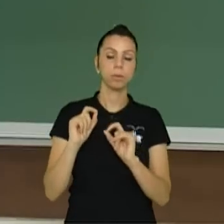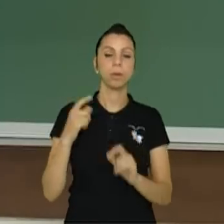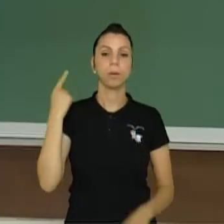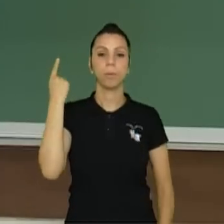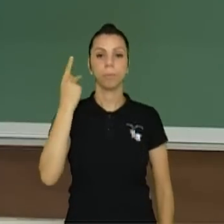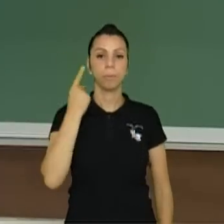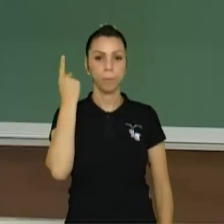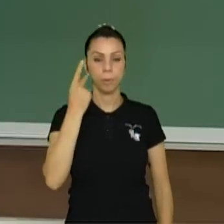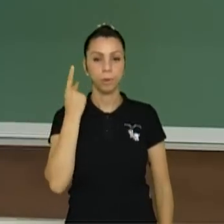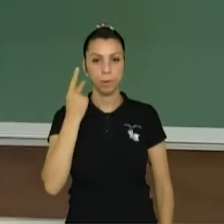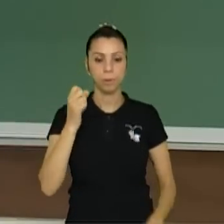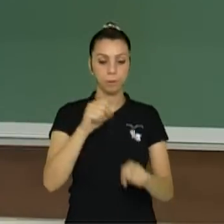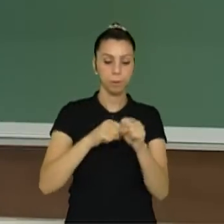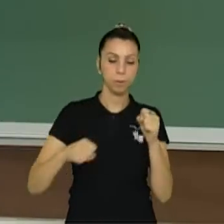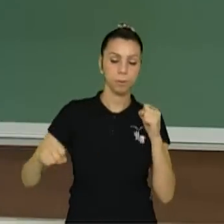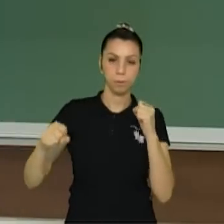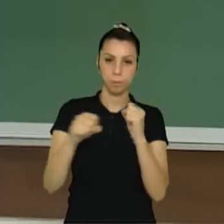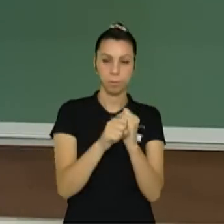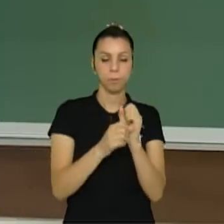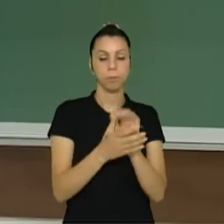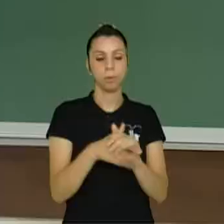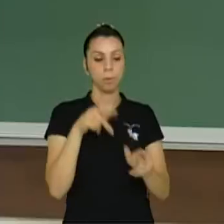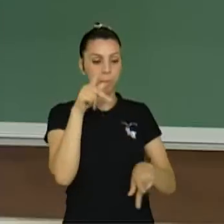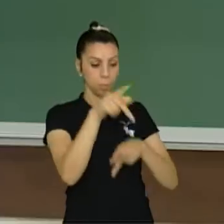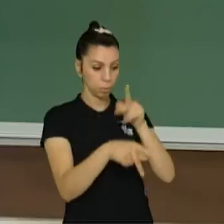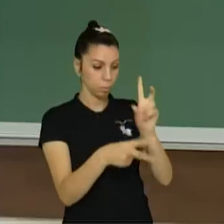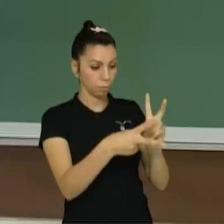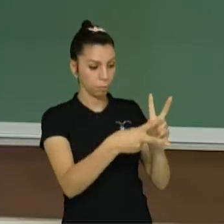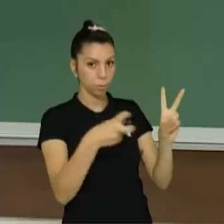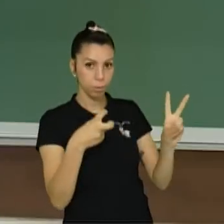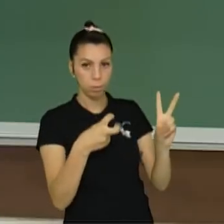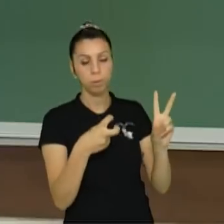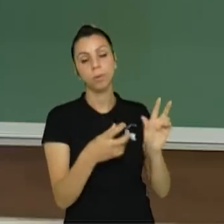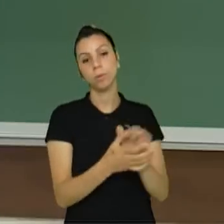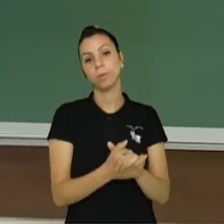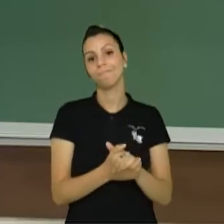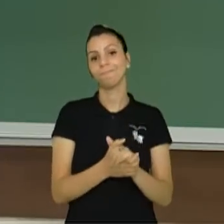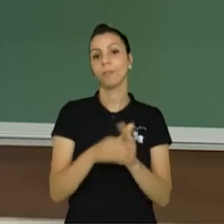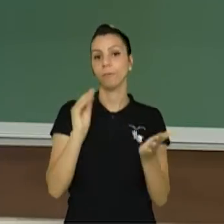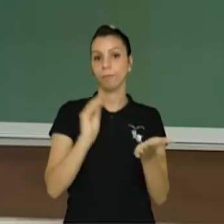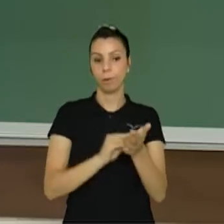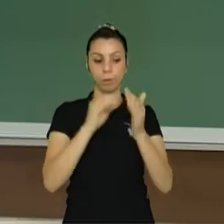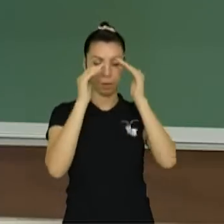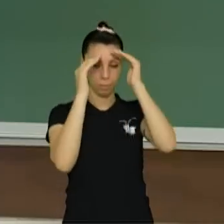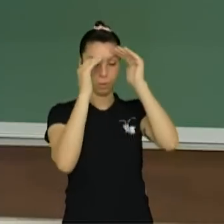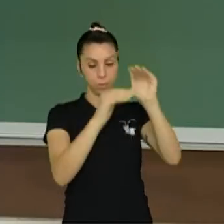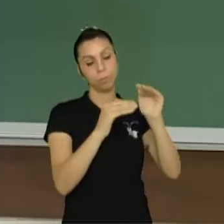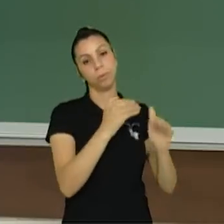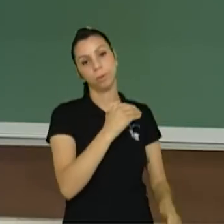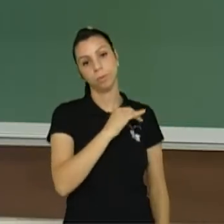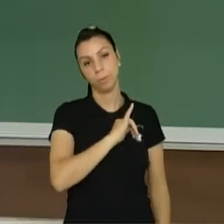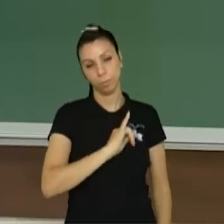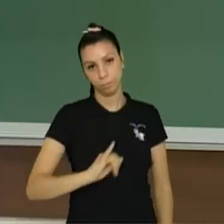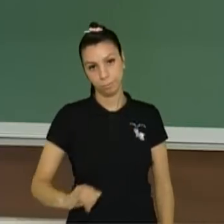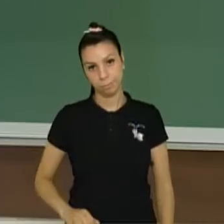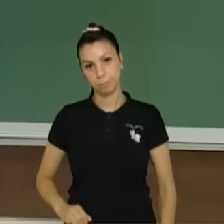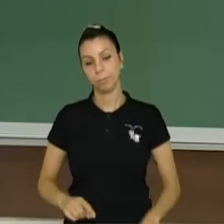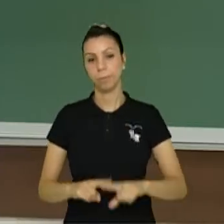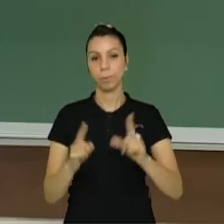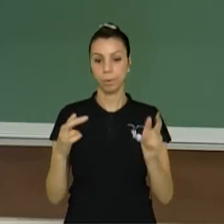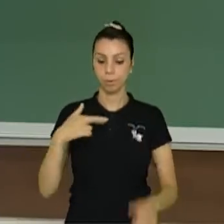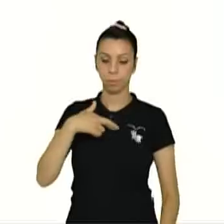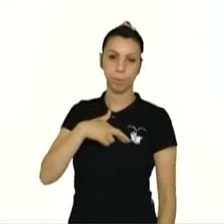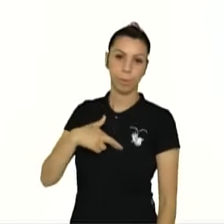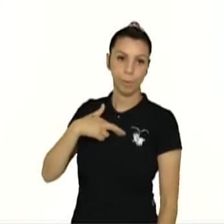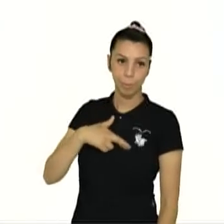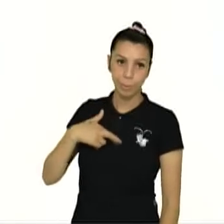política social, os povos originários estavam sendo desrespeitados pelo governo imperial, por conta do